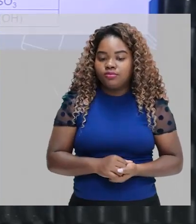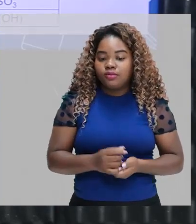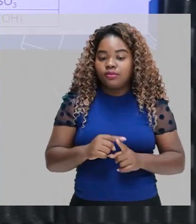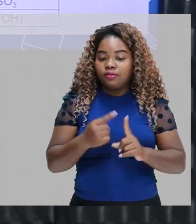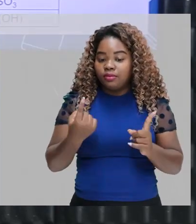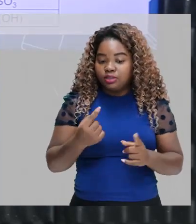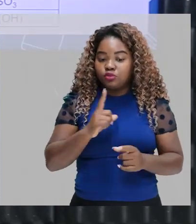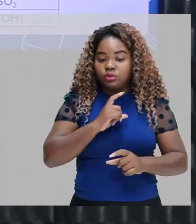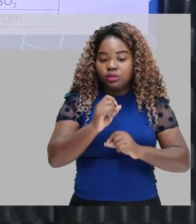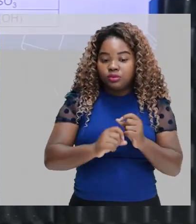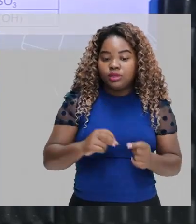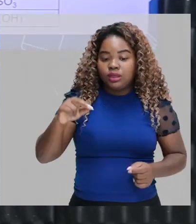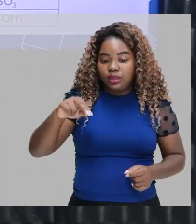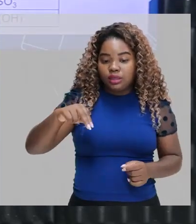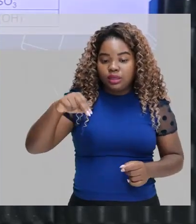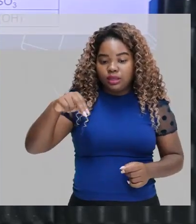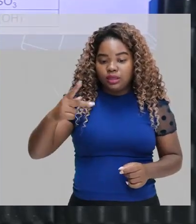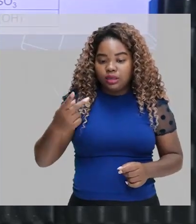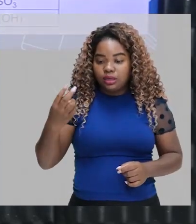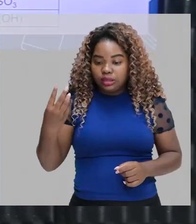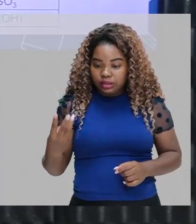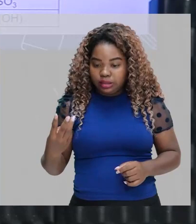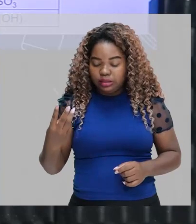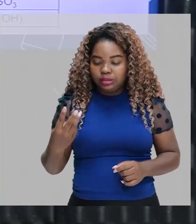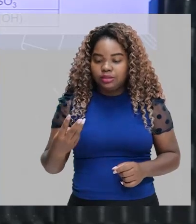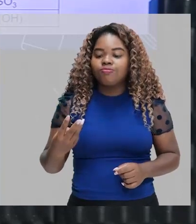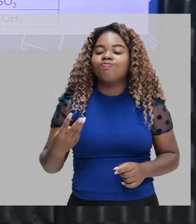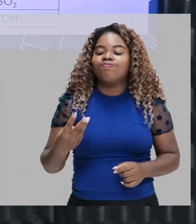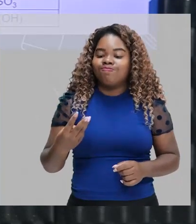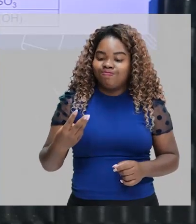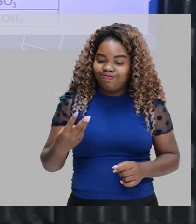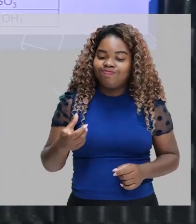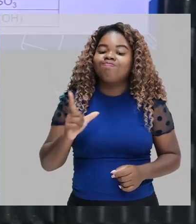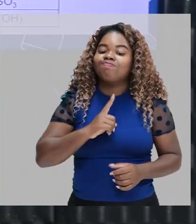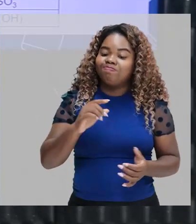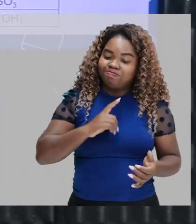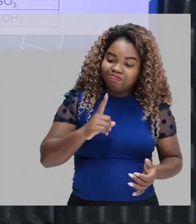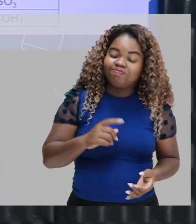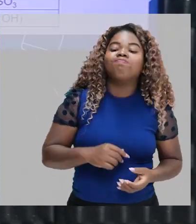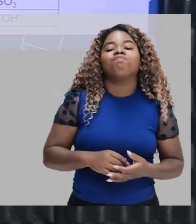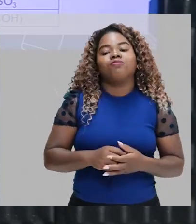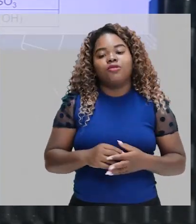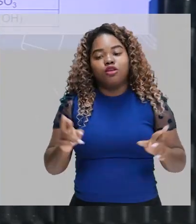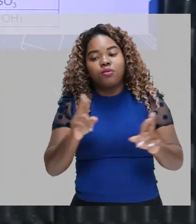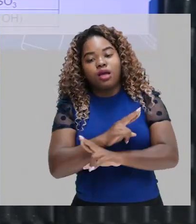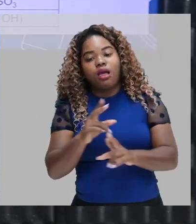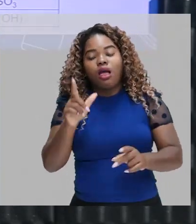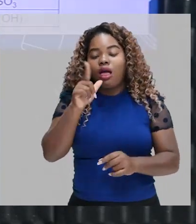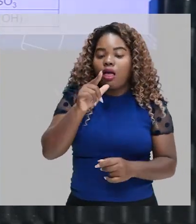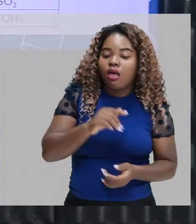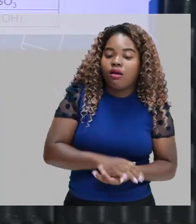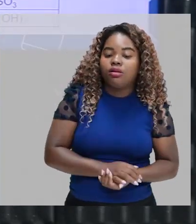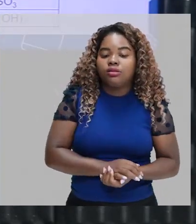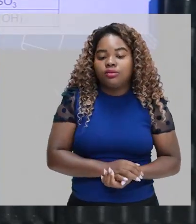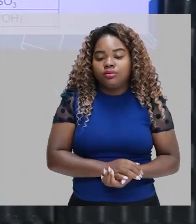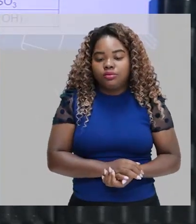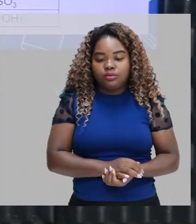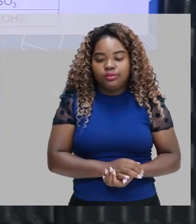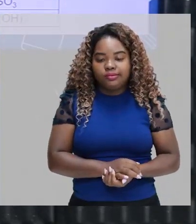caso, a amônia ela tem uma grande afinidade química com a água. Então, a